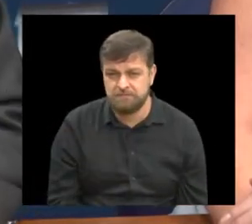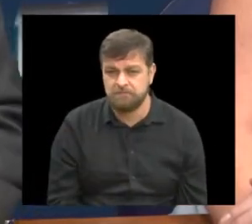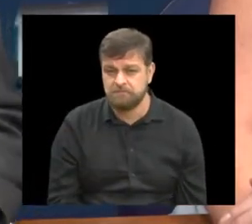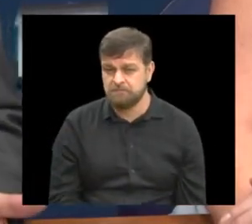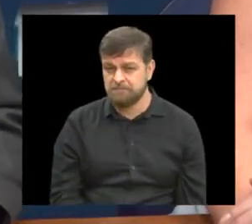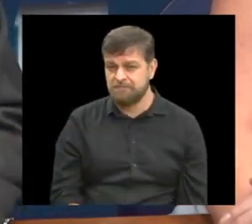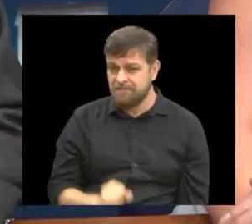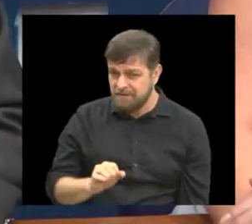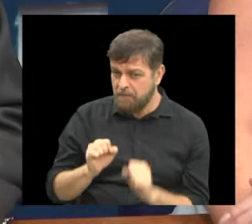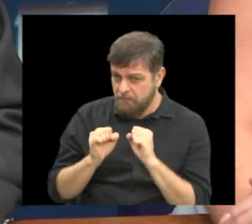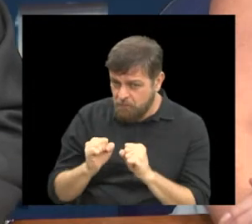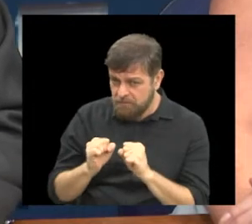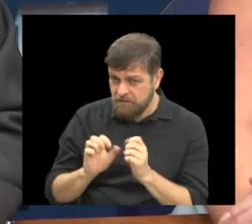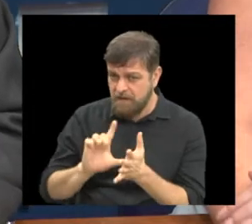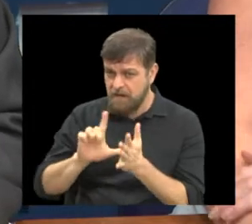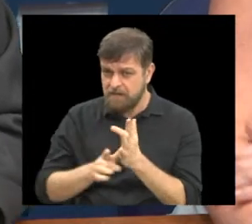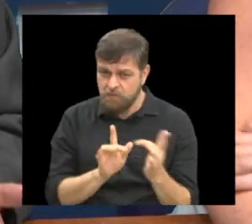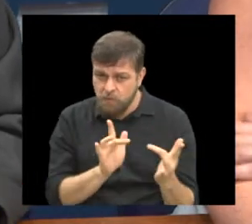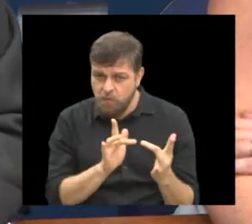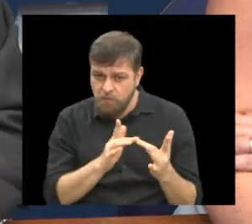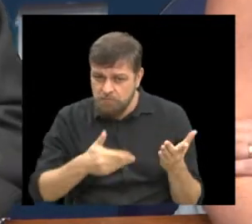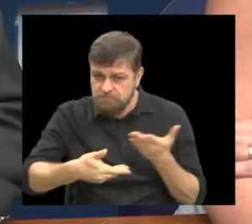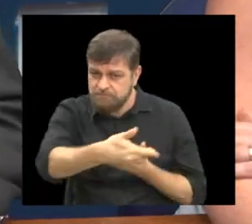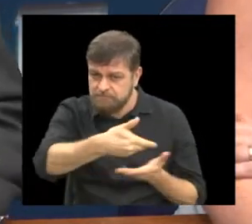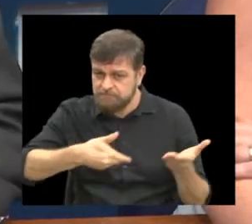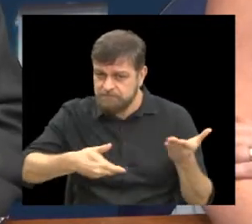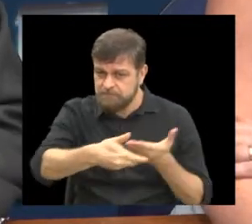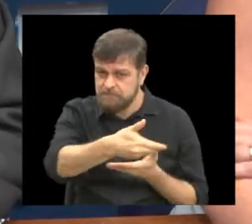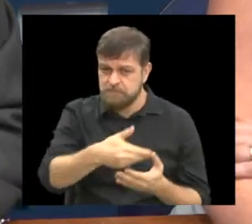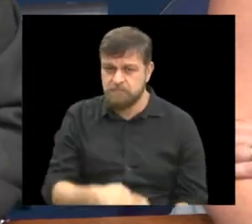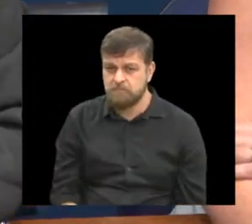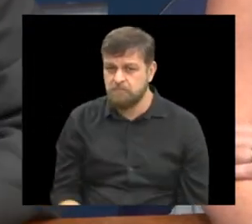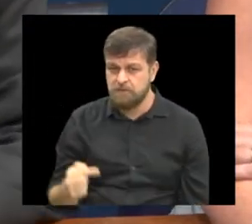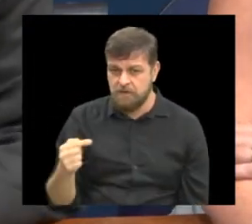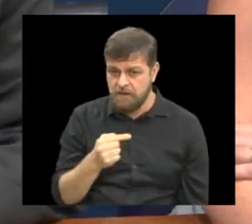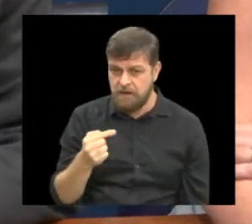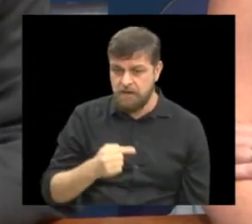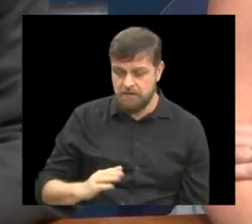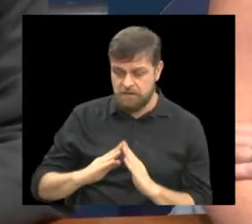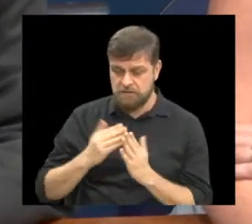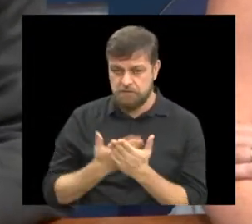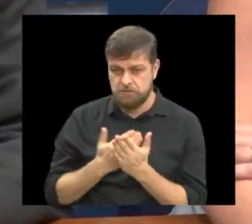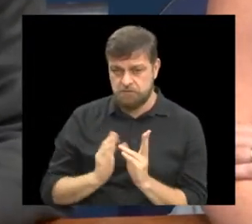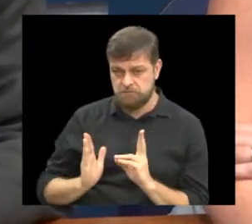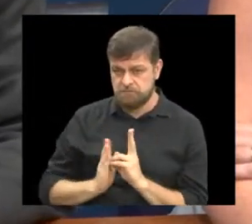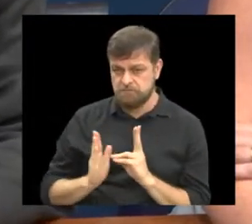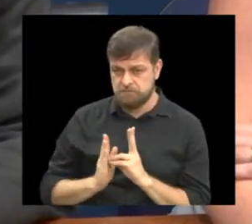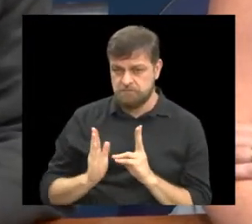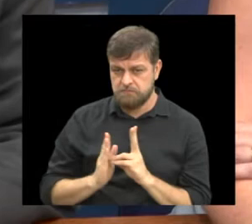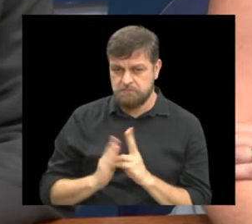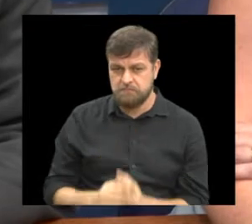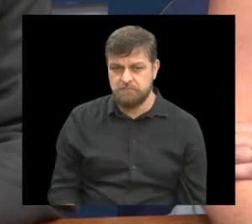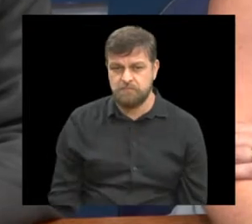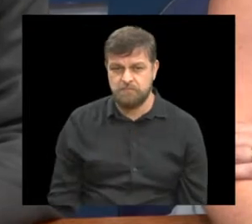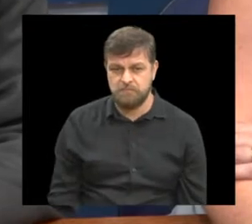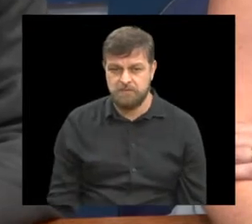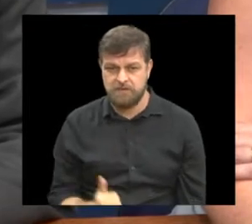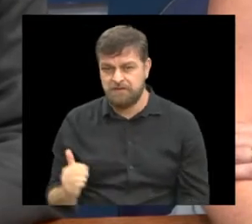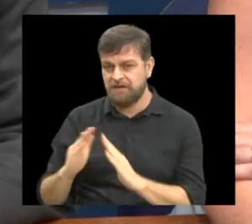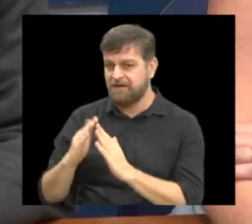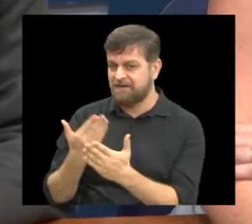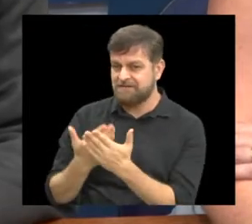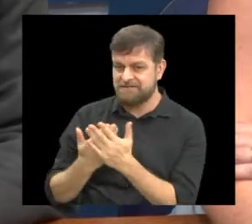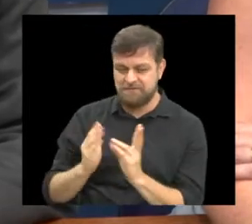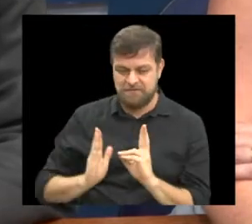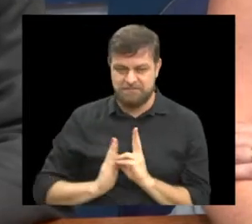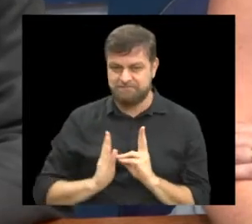você puder depois entrar em contato com ela, se ela puder levar até a Tiquira. Esse conhecimento para a gente é importante. Zilda, e a Tiquira também é